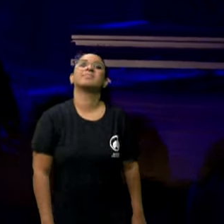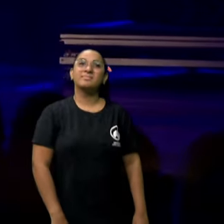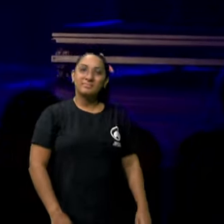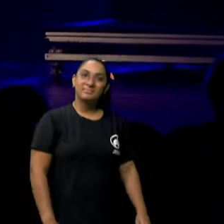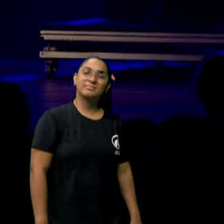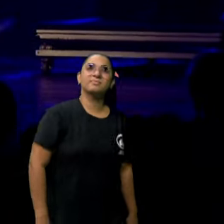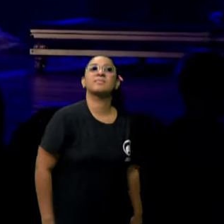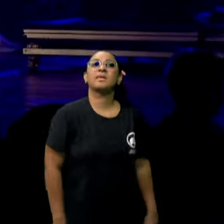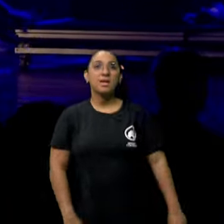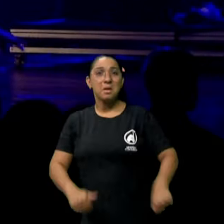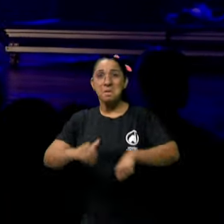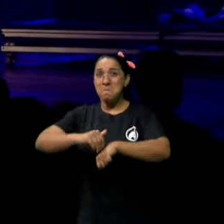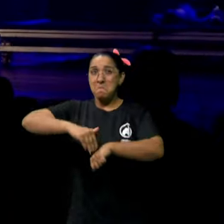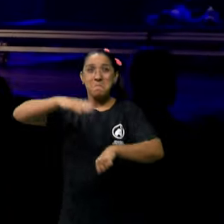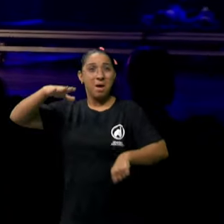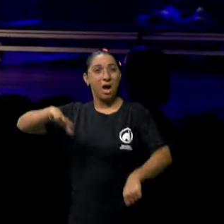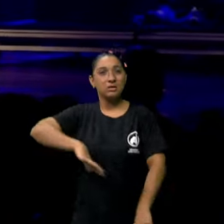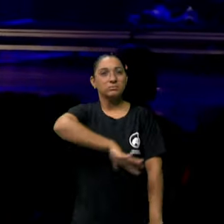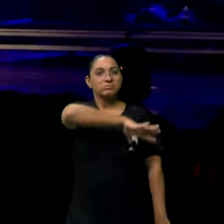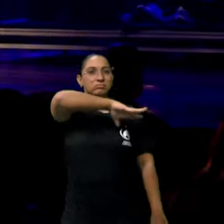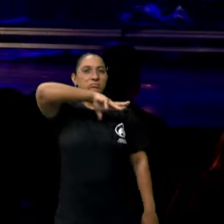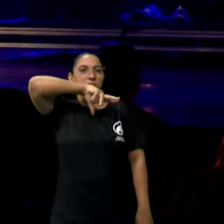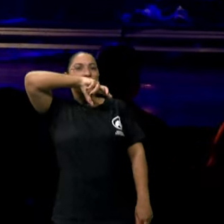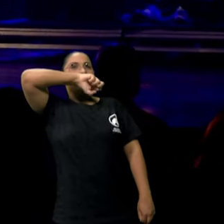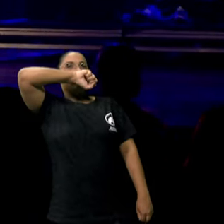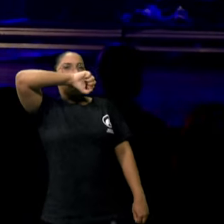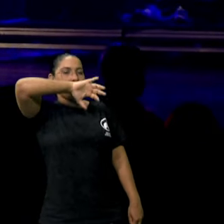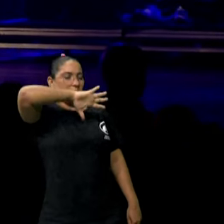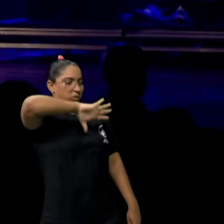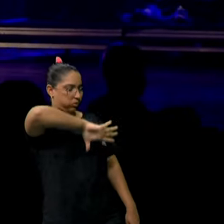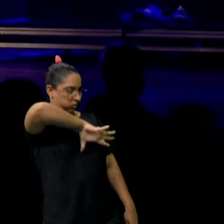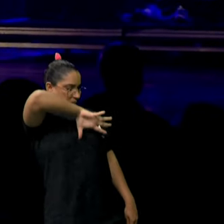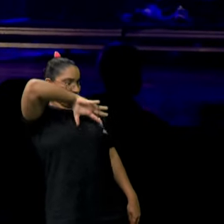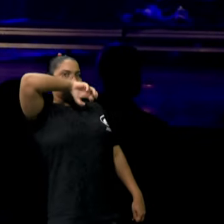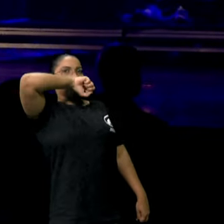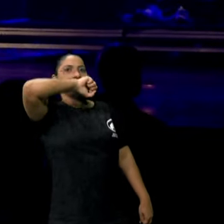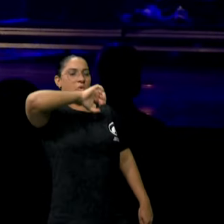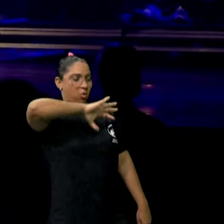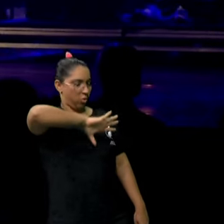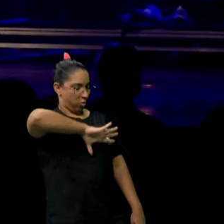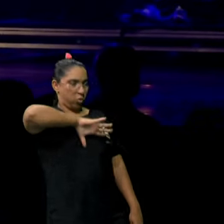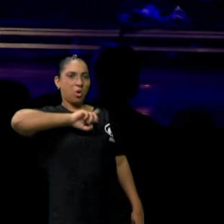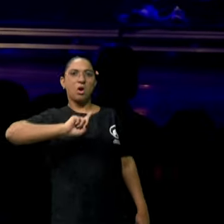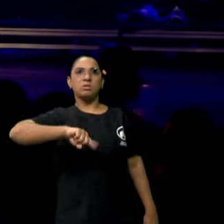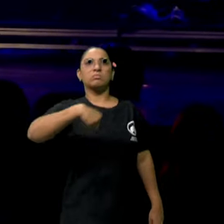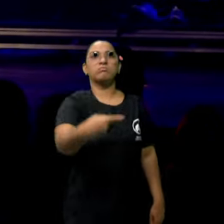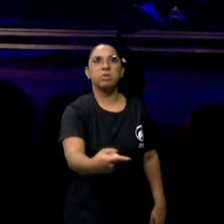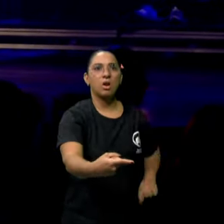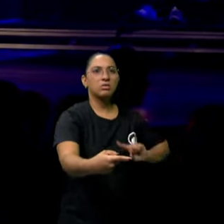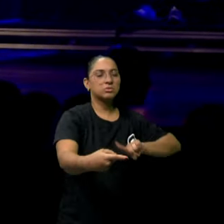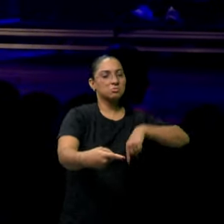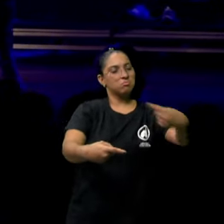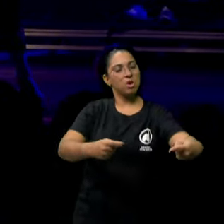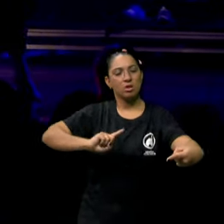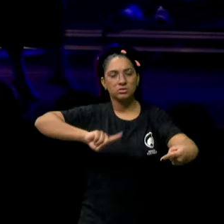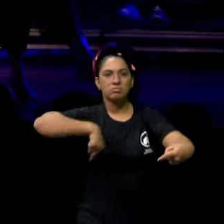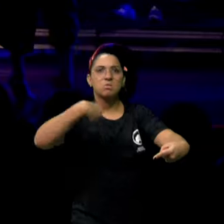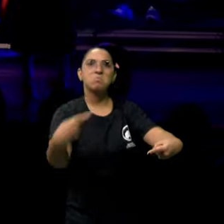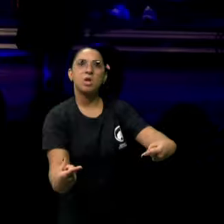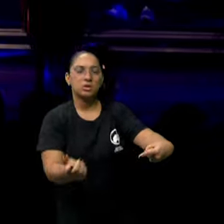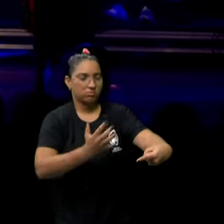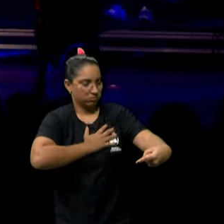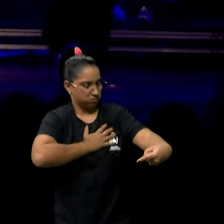mais do que qualquer um respiro mais que a próxima batida do meu